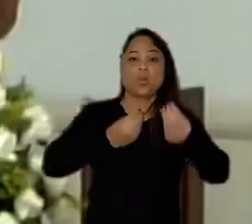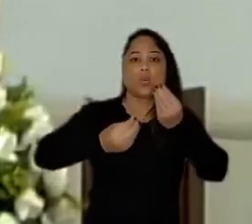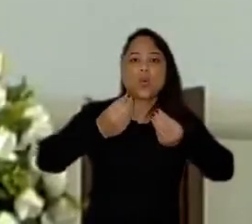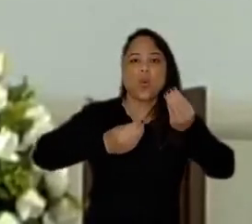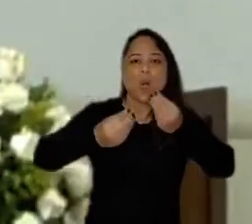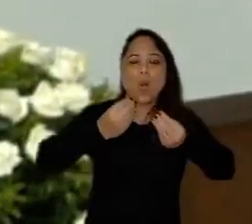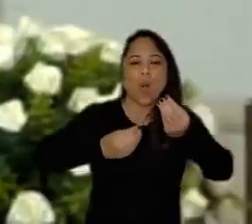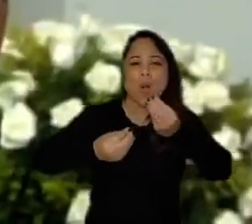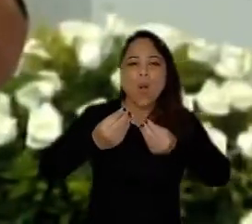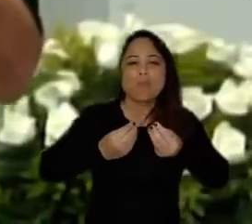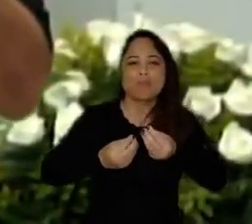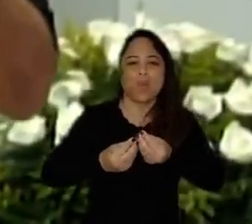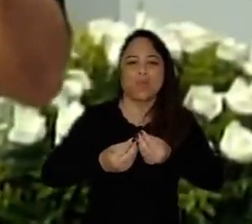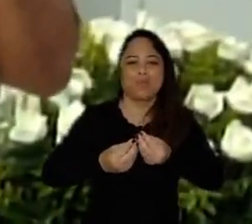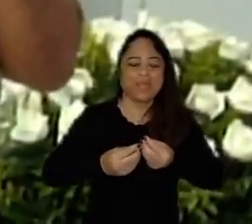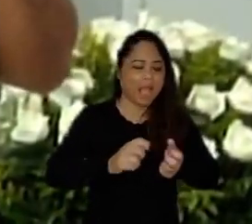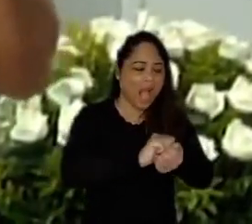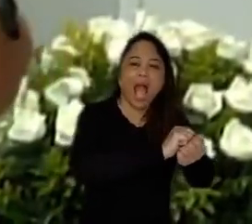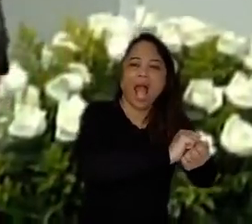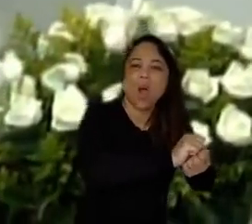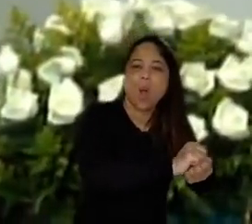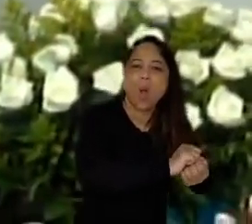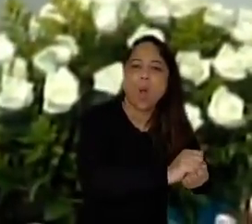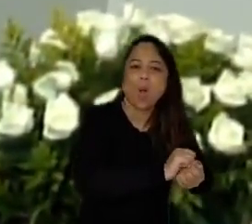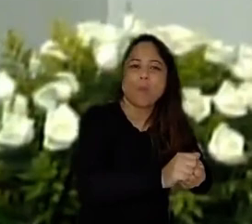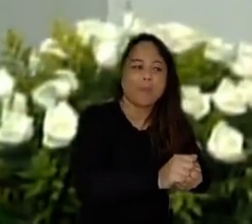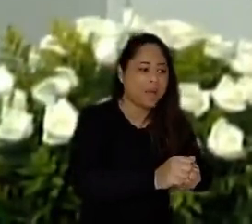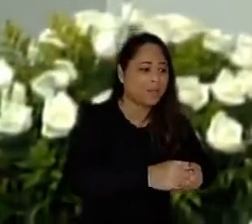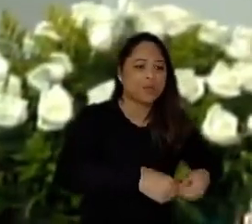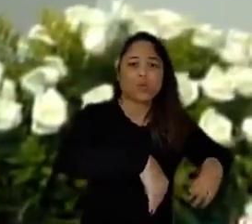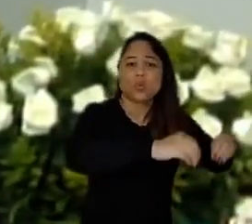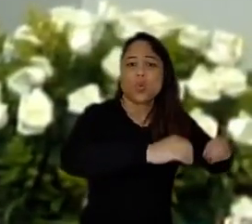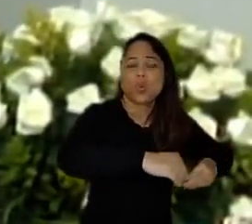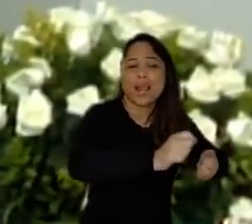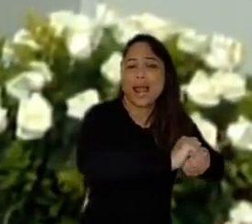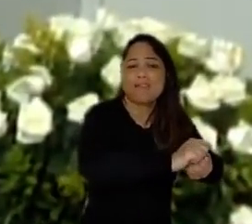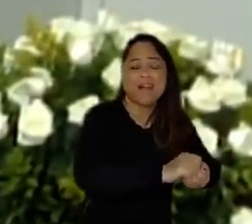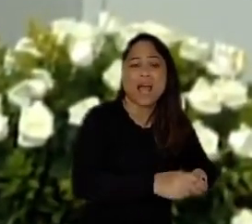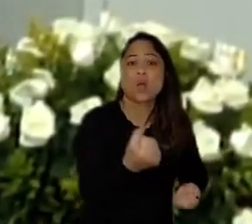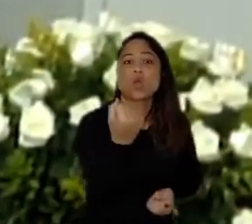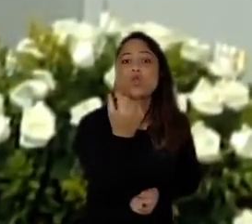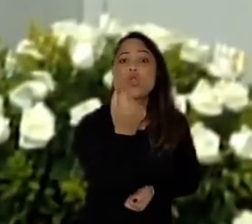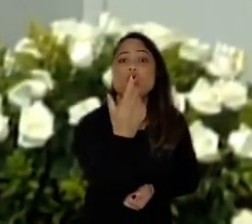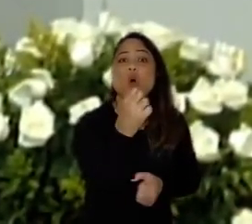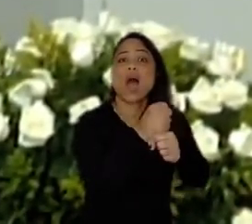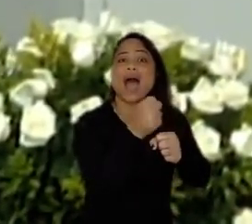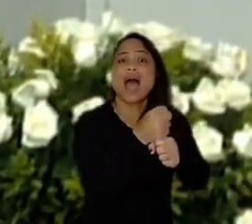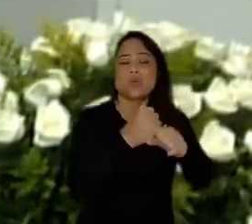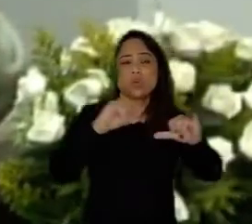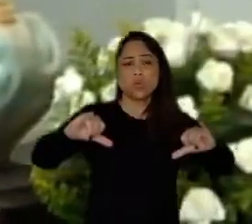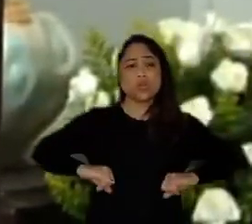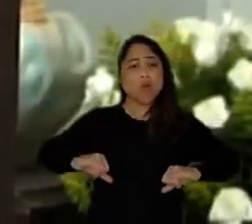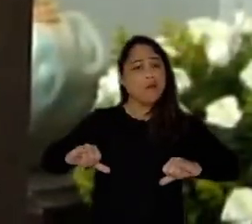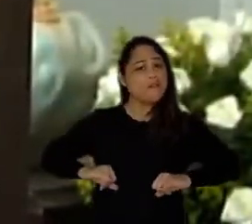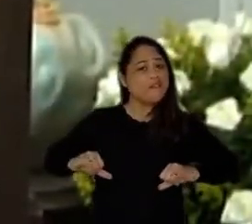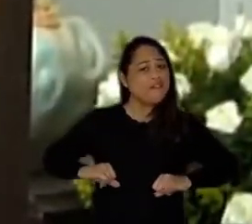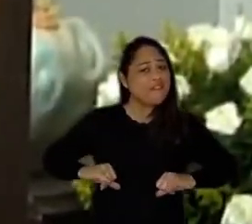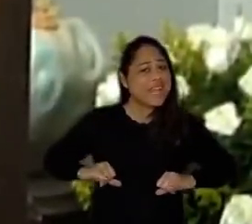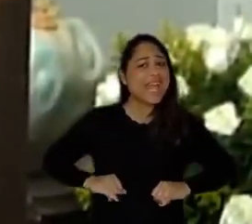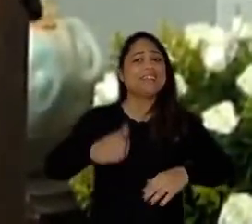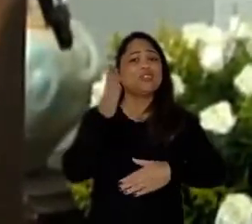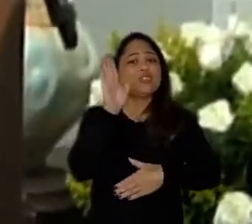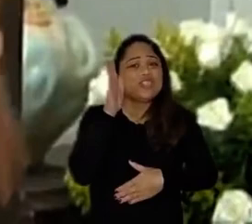os panos, os mantos, as suas roupas. Há 12 anos aquela mulher sofria num